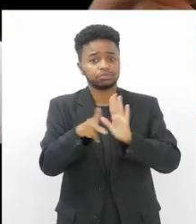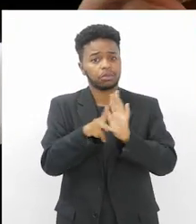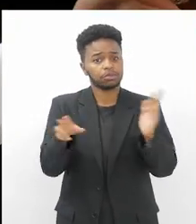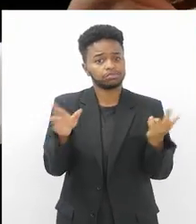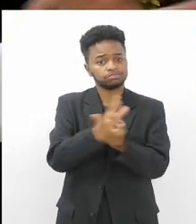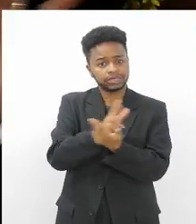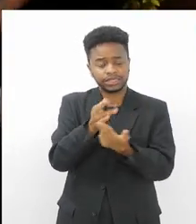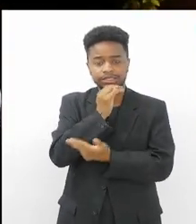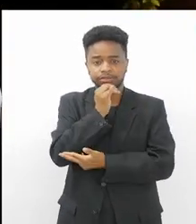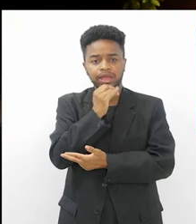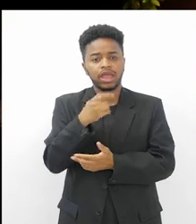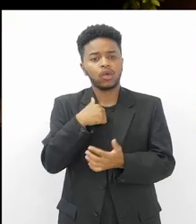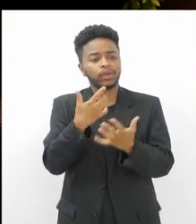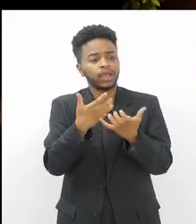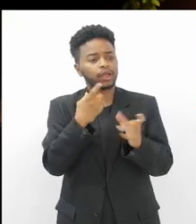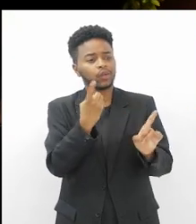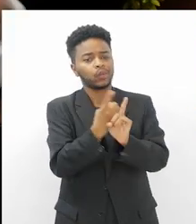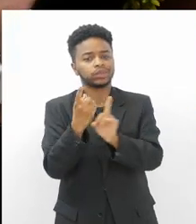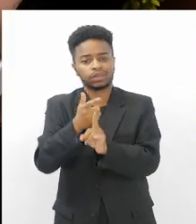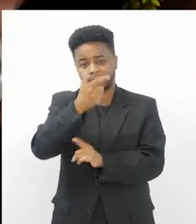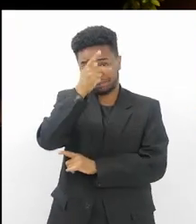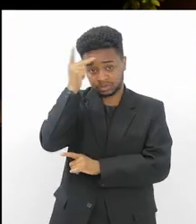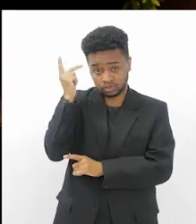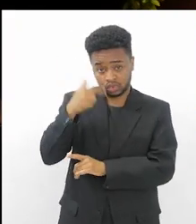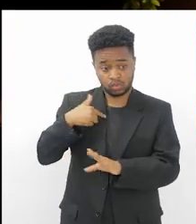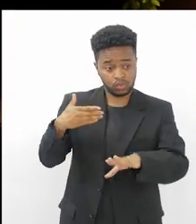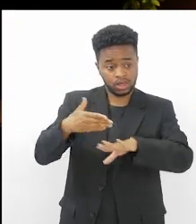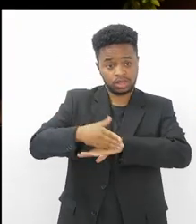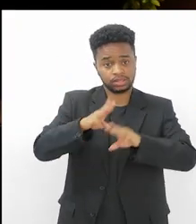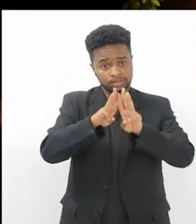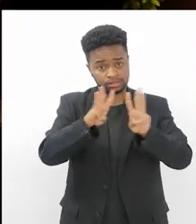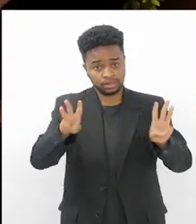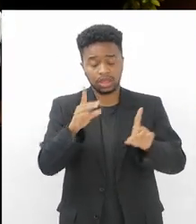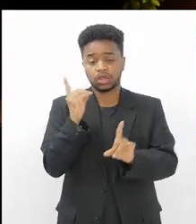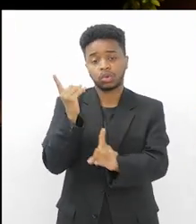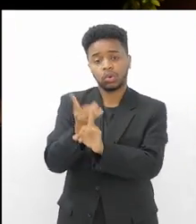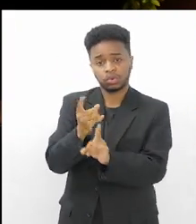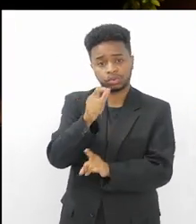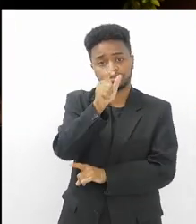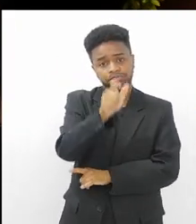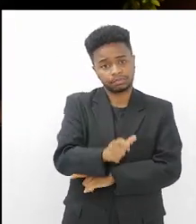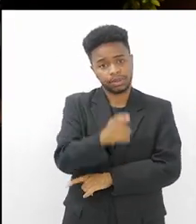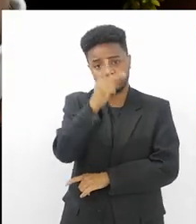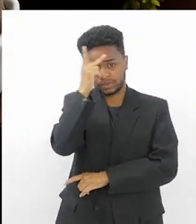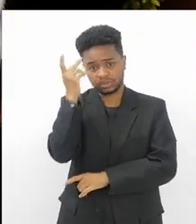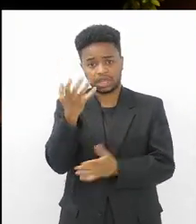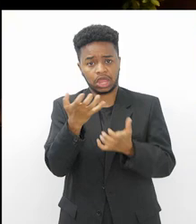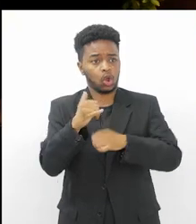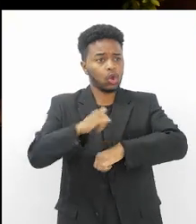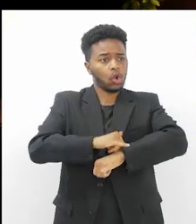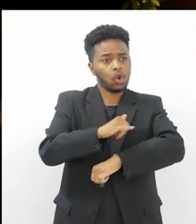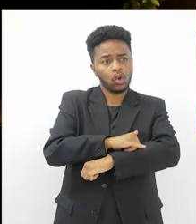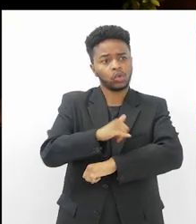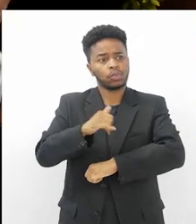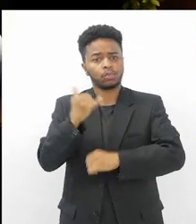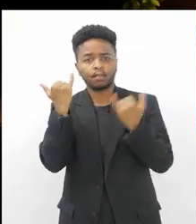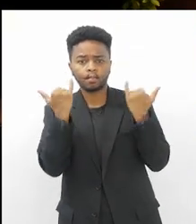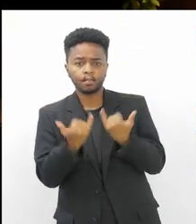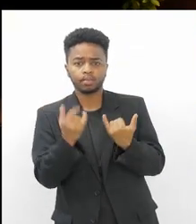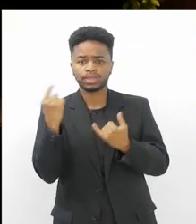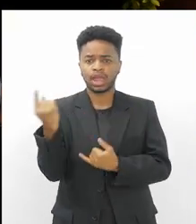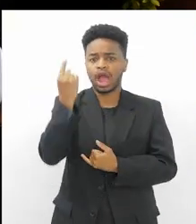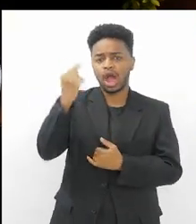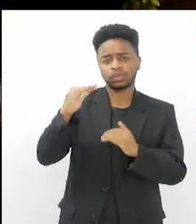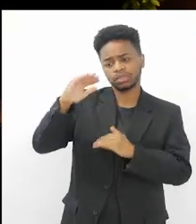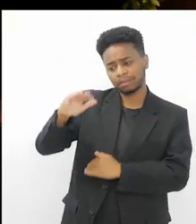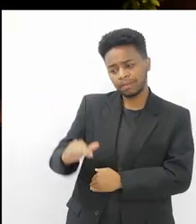de relacionamento, quer dizer, você quer encontrar uma pessoa, você entra naquele site, você encontra aquela pessoa que você quer que seja gorda,